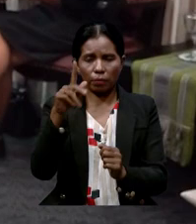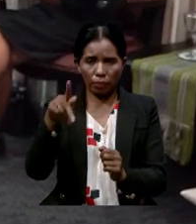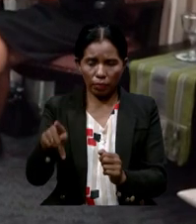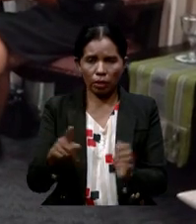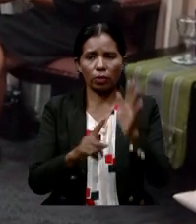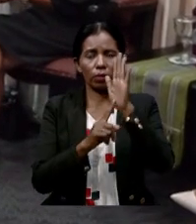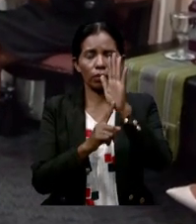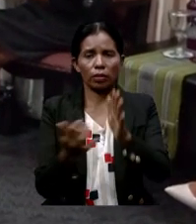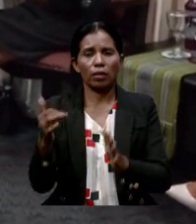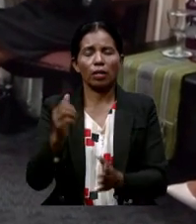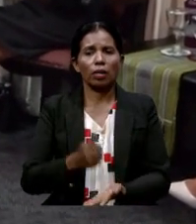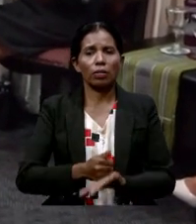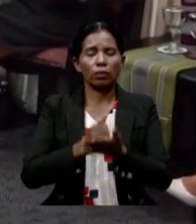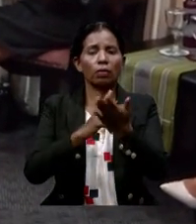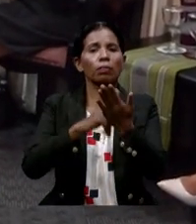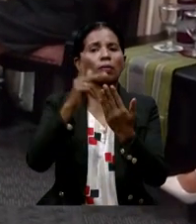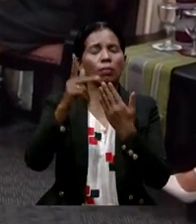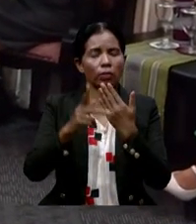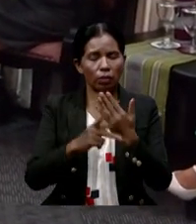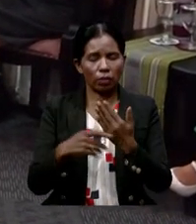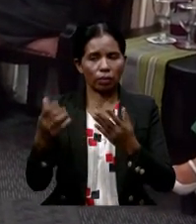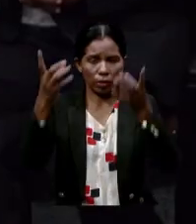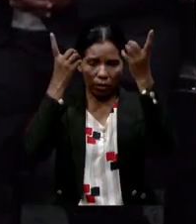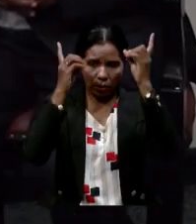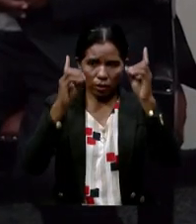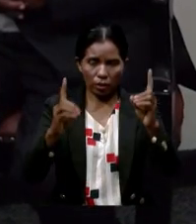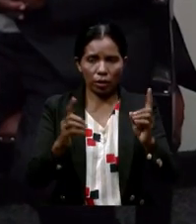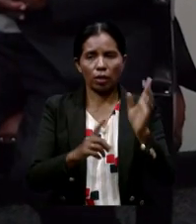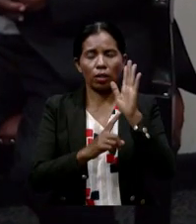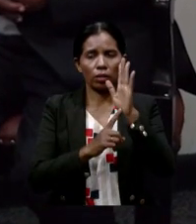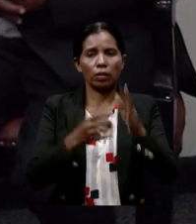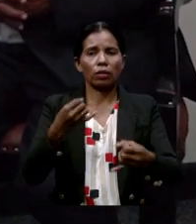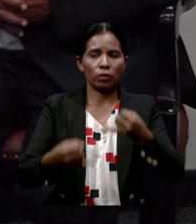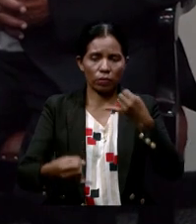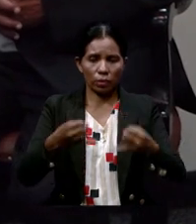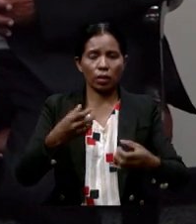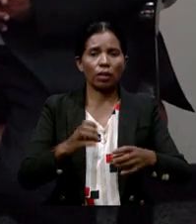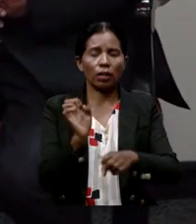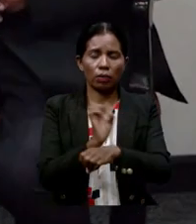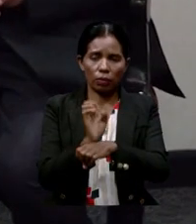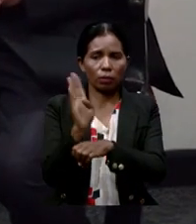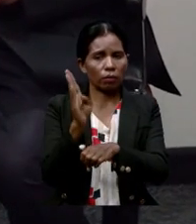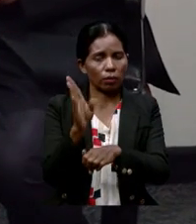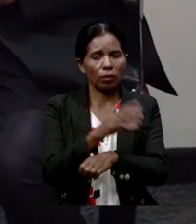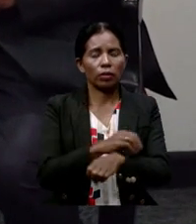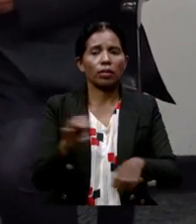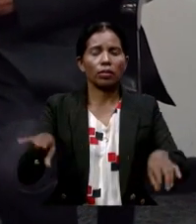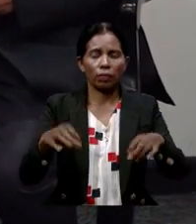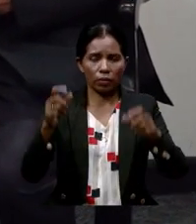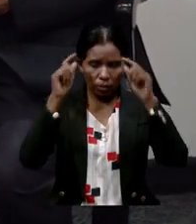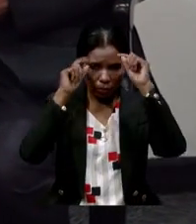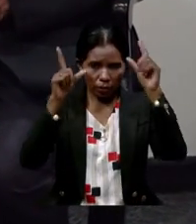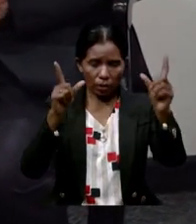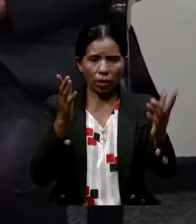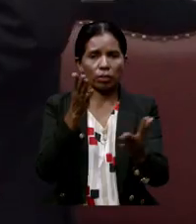sirani apoio toma ba programa hira knebe defini ona hanesan reforma justiça, economia azul, esforço Timor-Leste nian